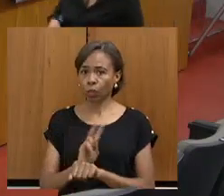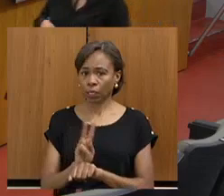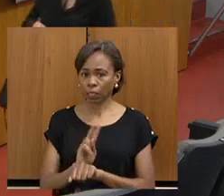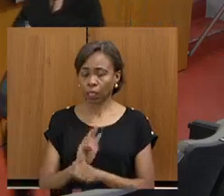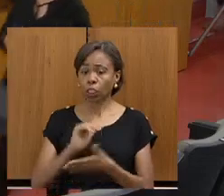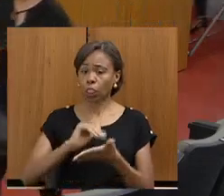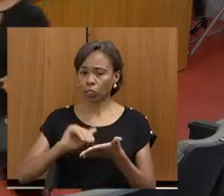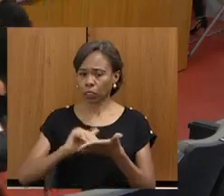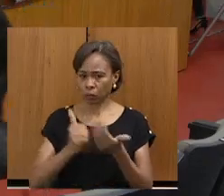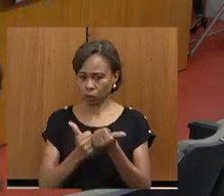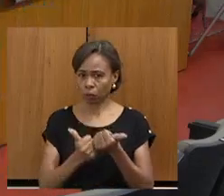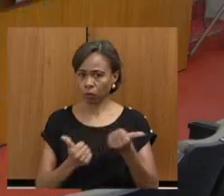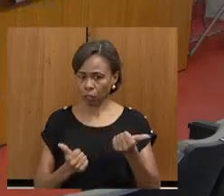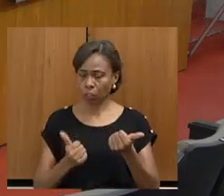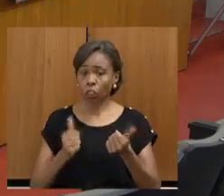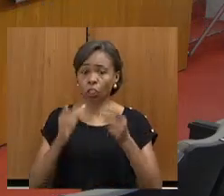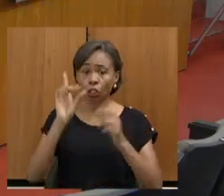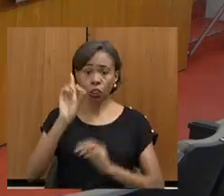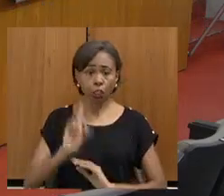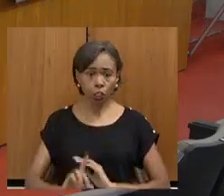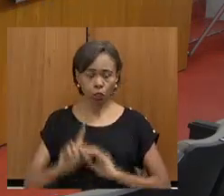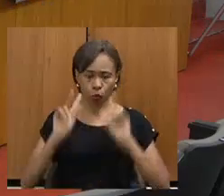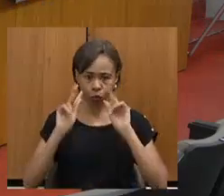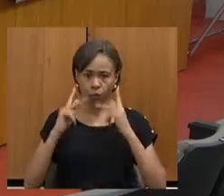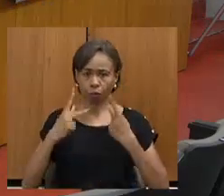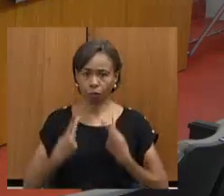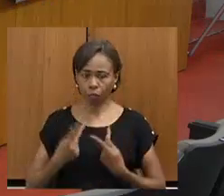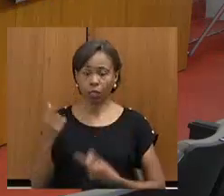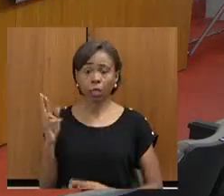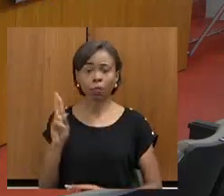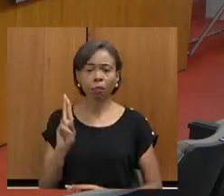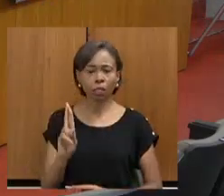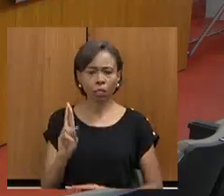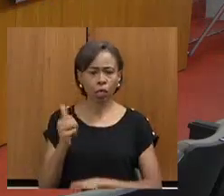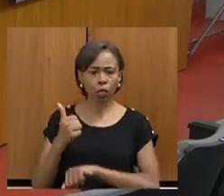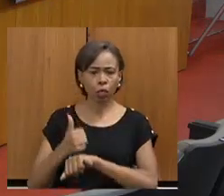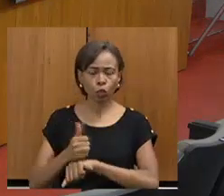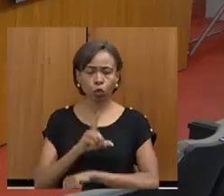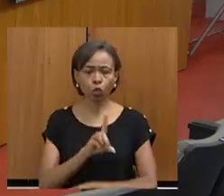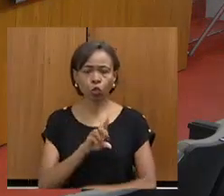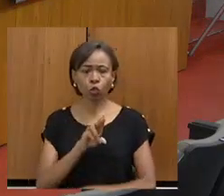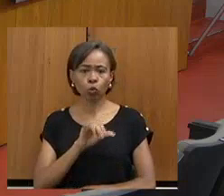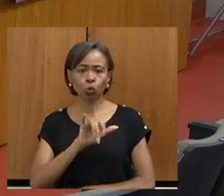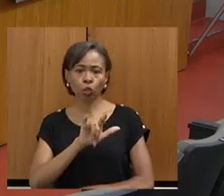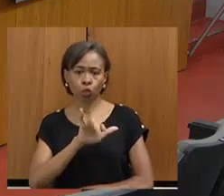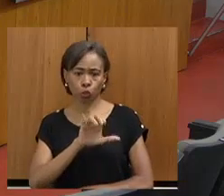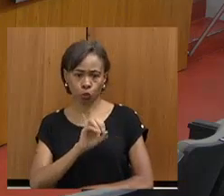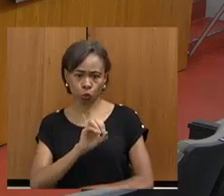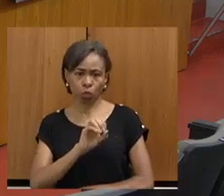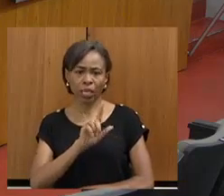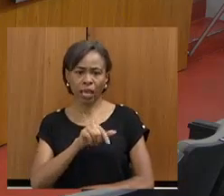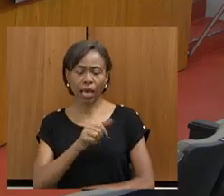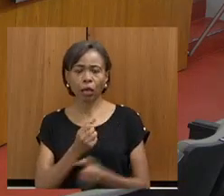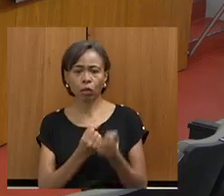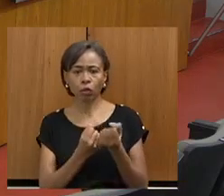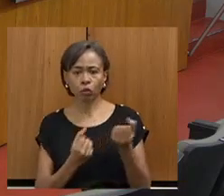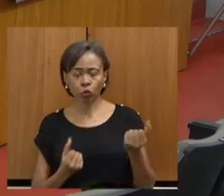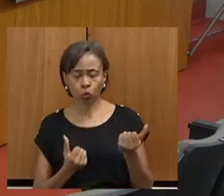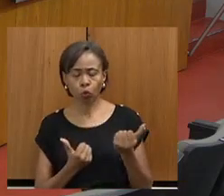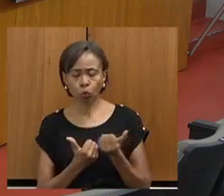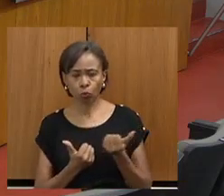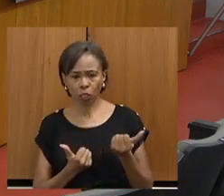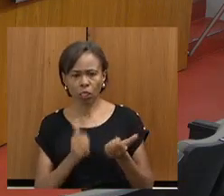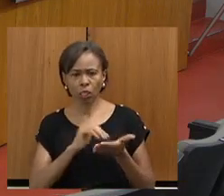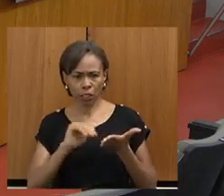Subsecretaria de Direitos Humanos, representando o subsecretário do Hílio, que é o subsecretário de Direitos